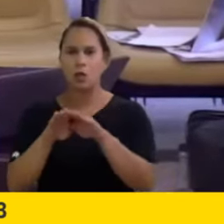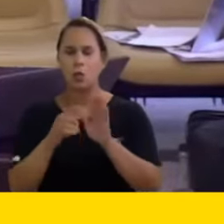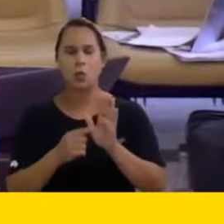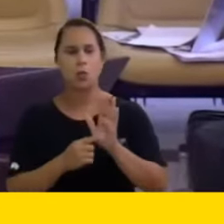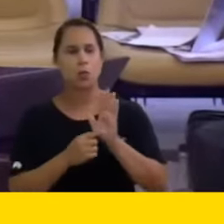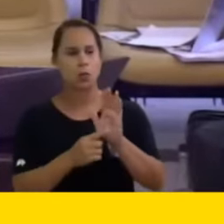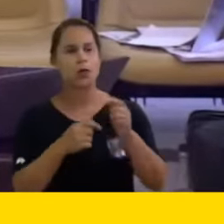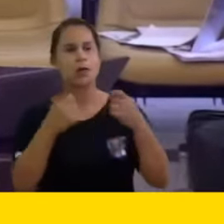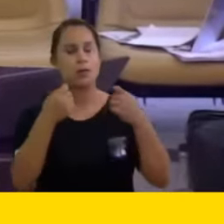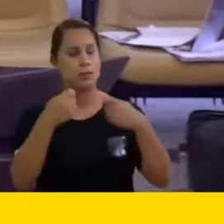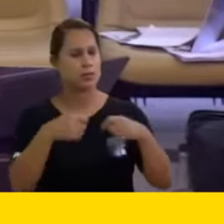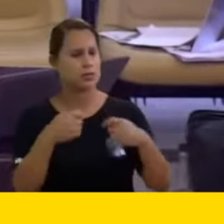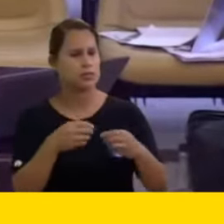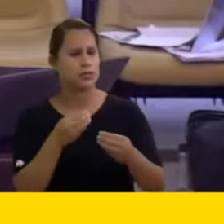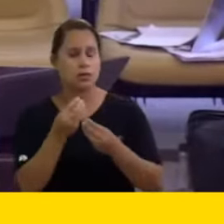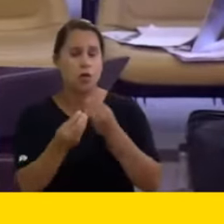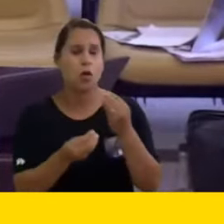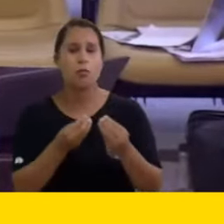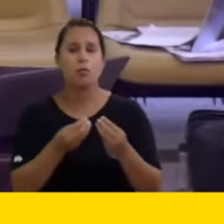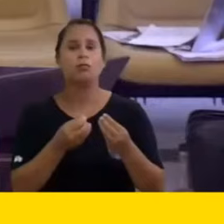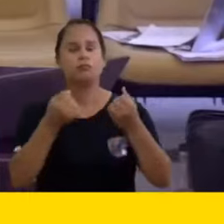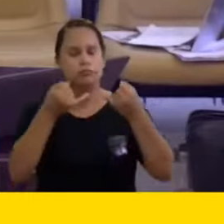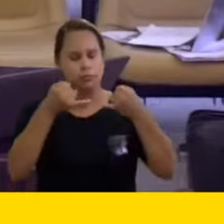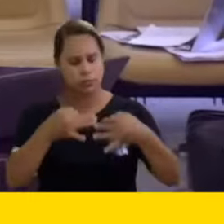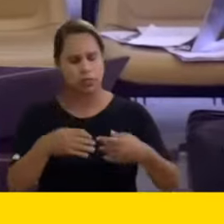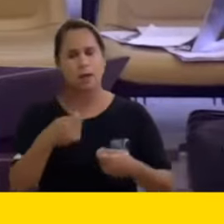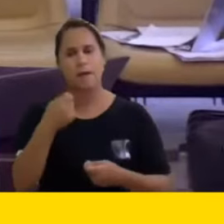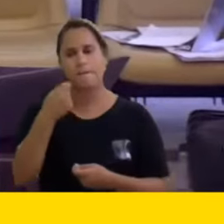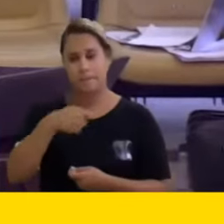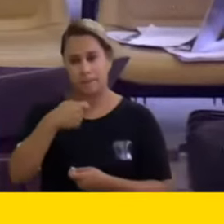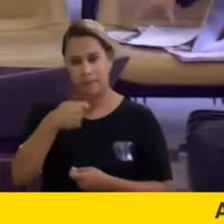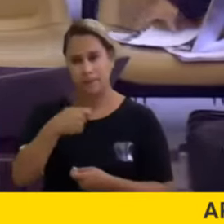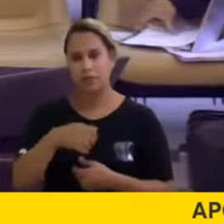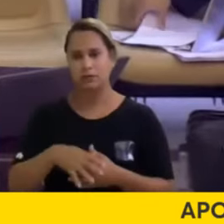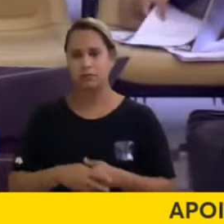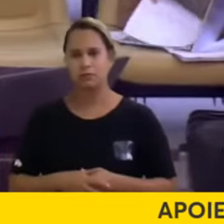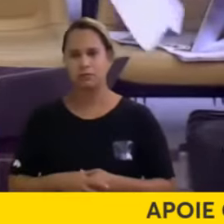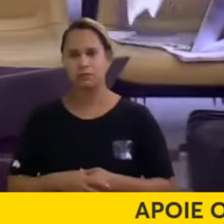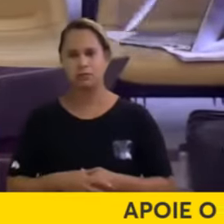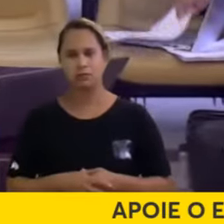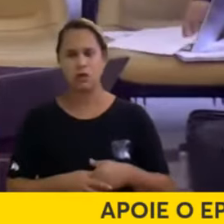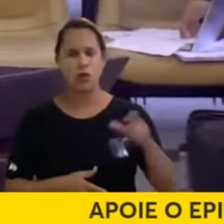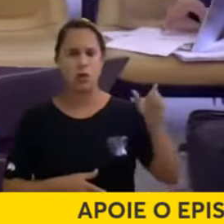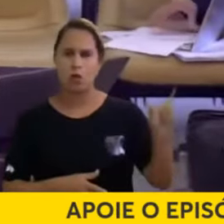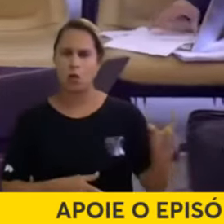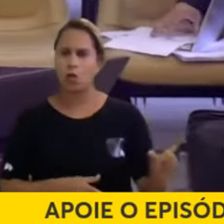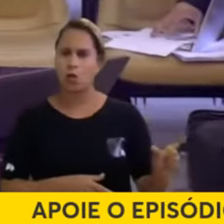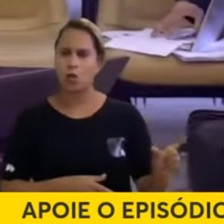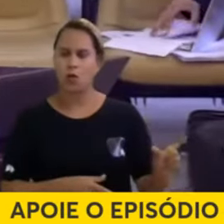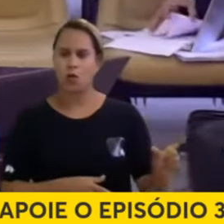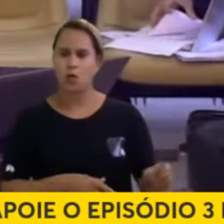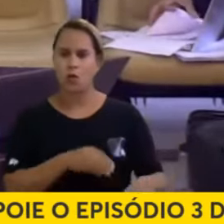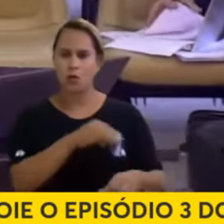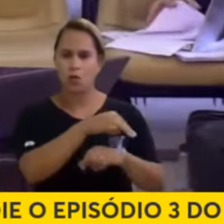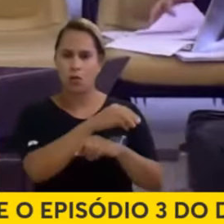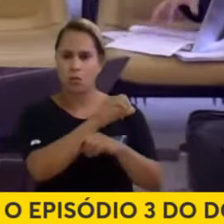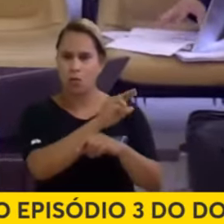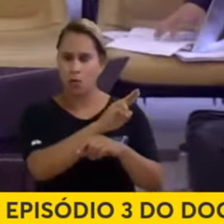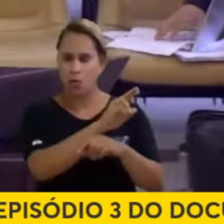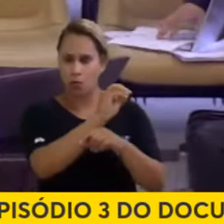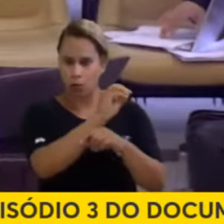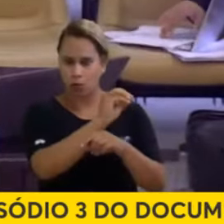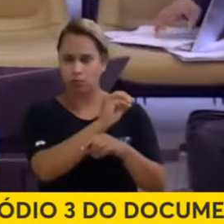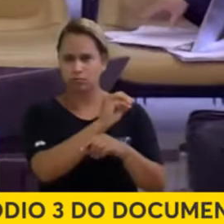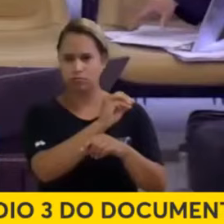dessa lesão Qual é a lesão quanto houve abuso do Sérgio moro Silêncio do outro lado é 20 milhões 8 5 e me cada hora é uma